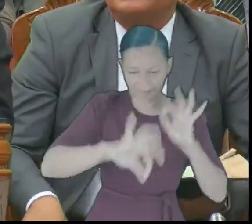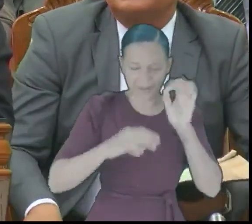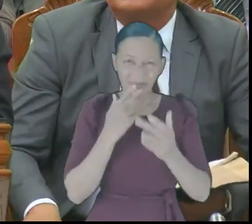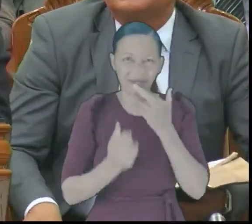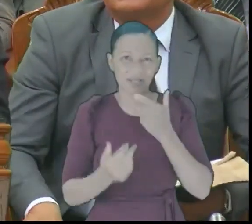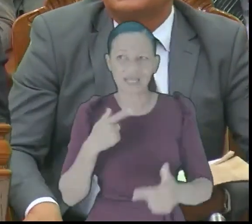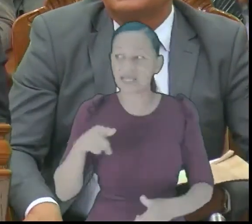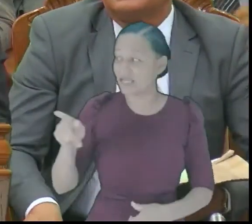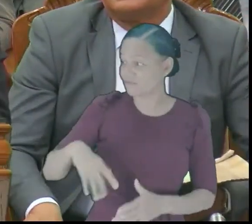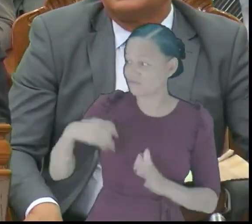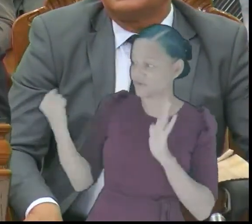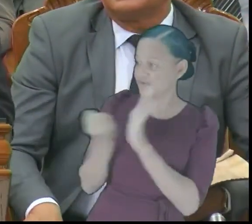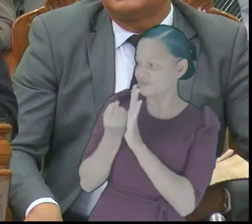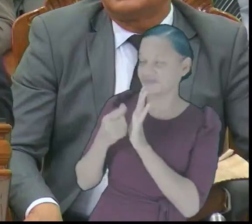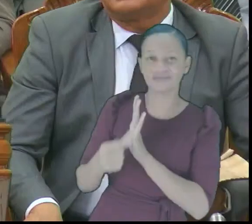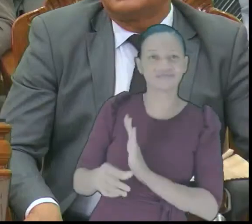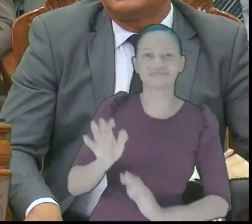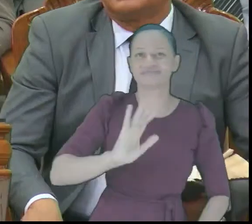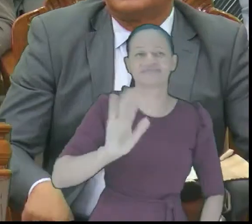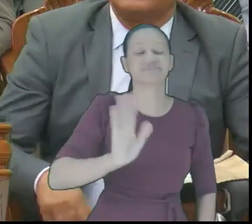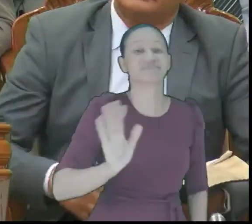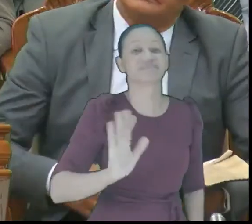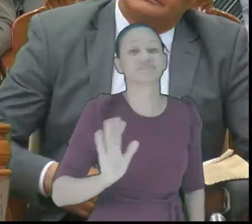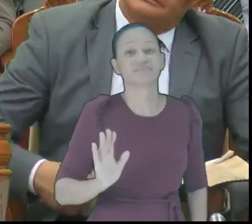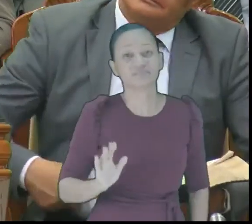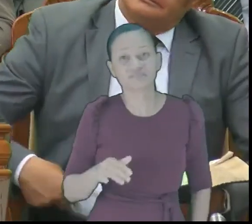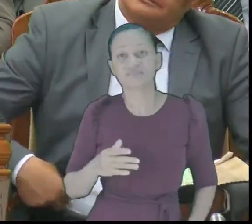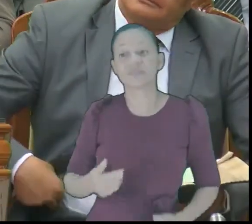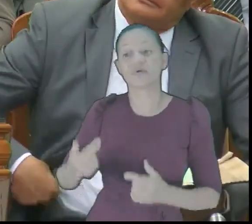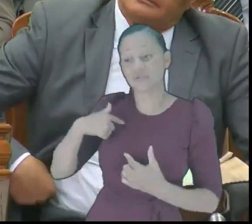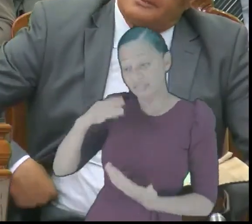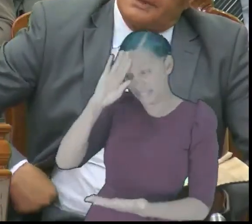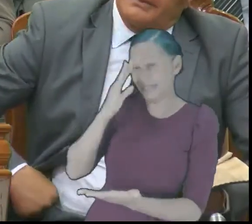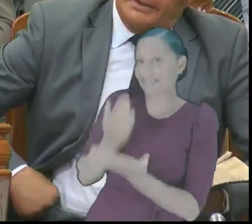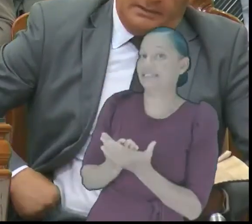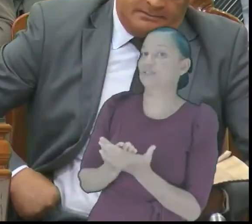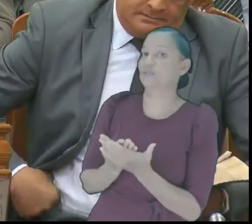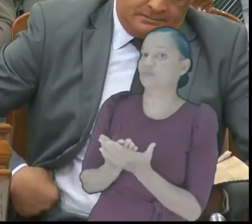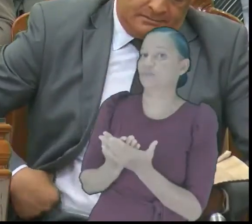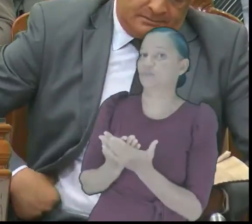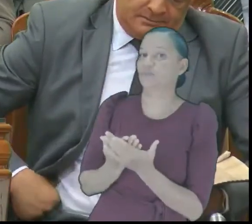diz, fulano foi selado. Não, ele não foi selado. Ele foi selado quando ele creu.